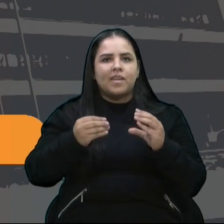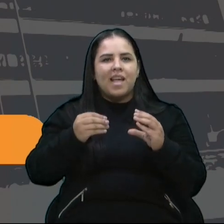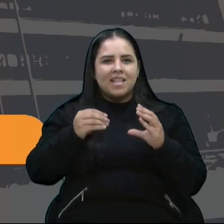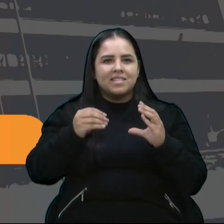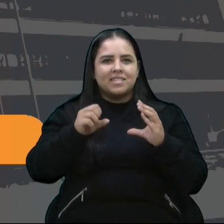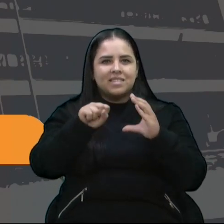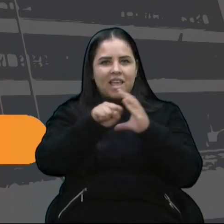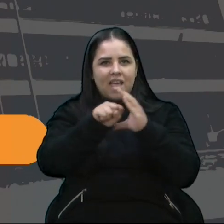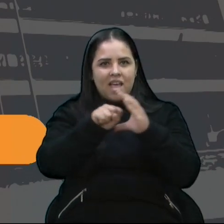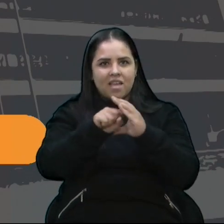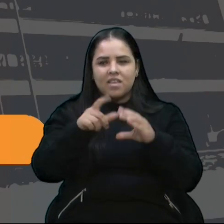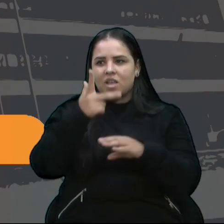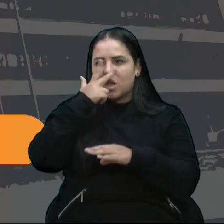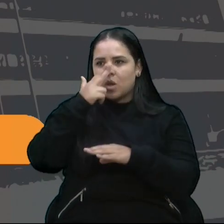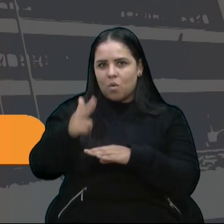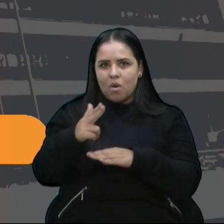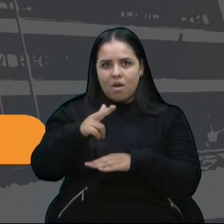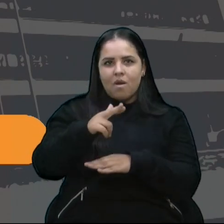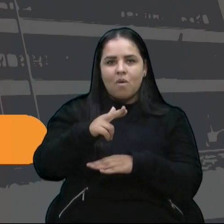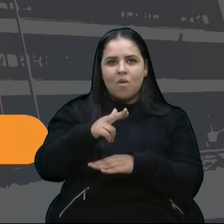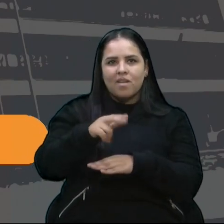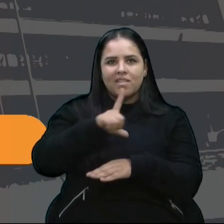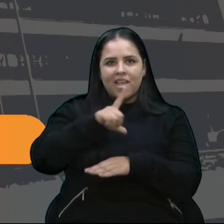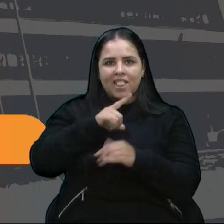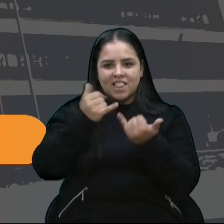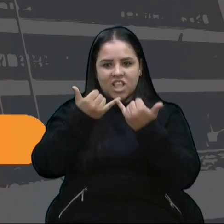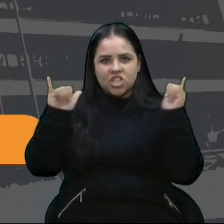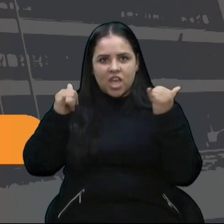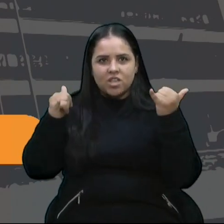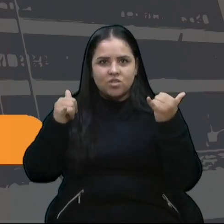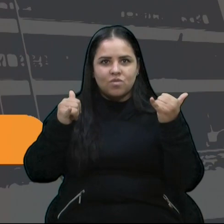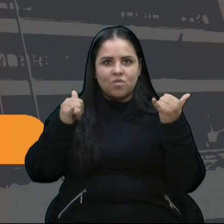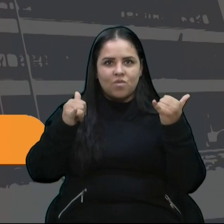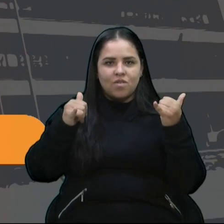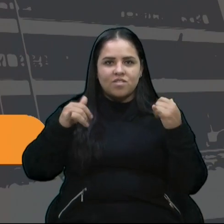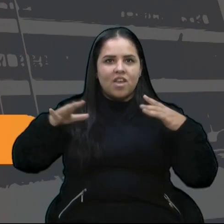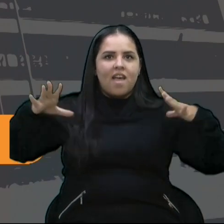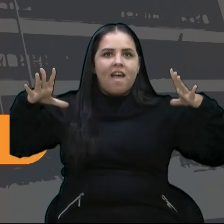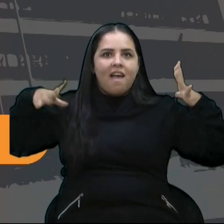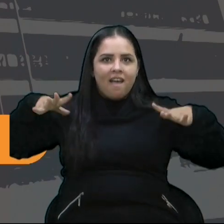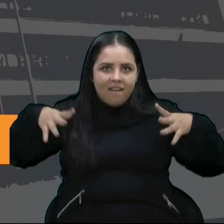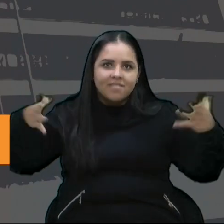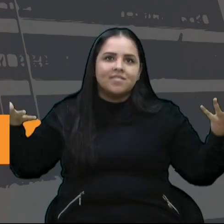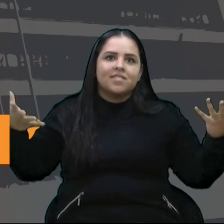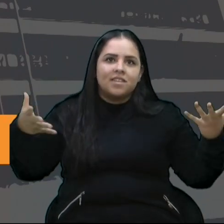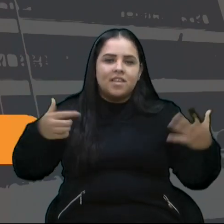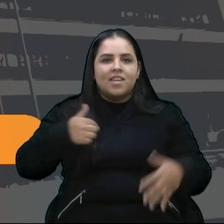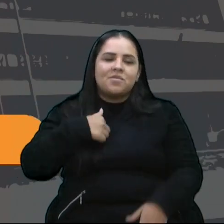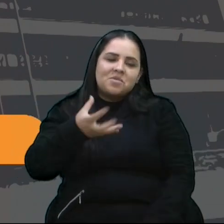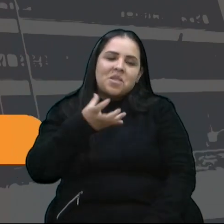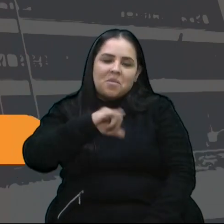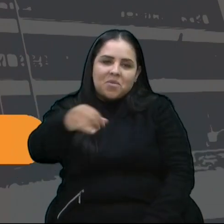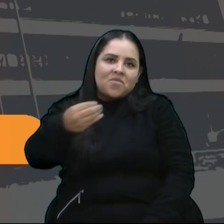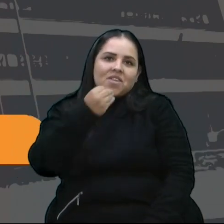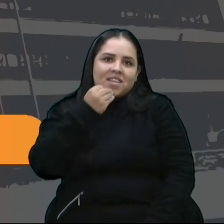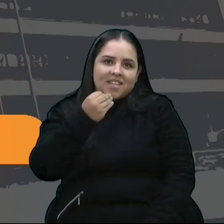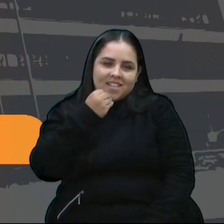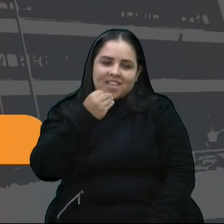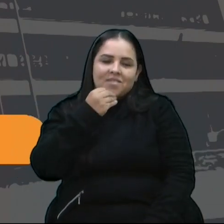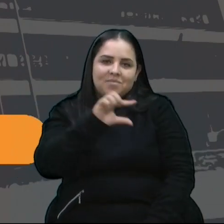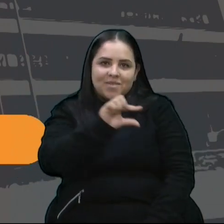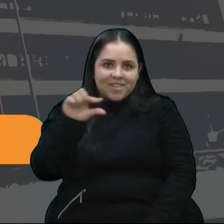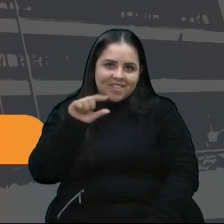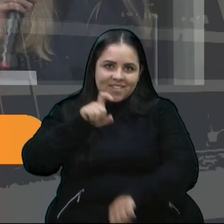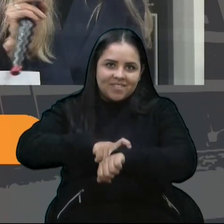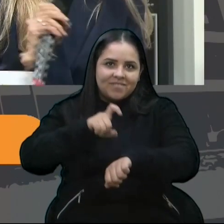o Red Bull te dá asas, né? E por aí vai, né? Então, quis aproveitar o momento para fazer um pouquinho de